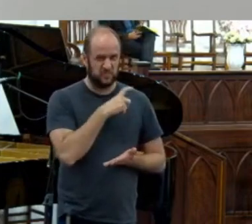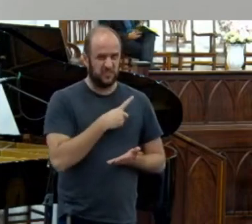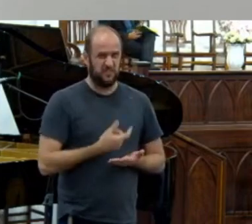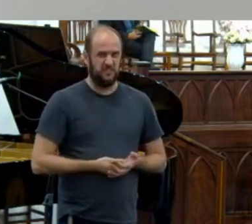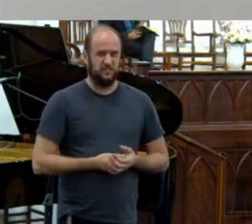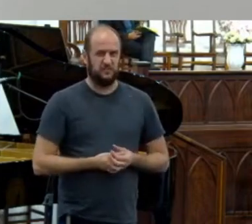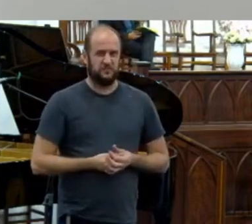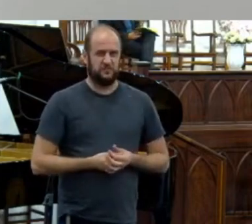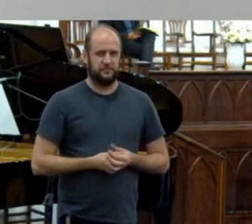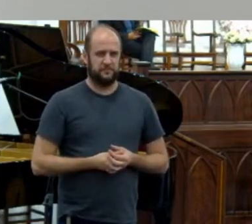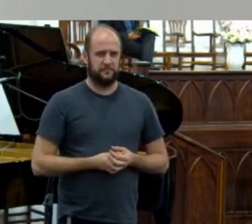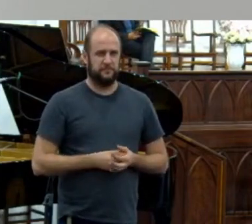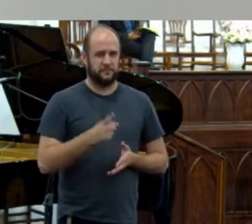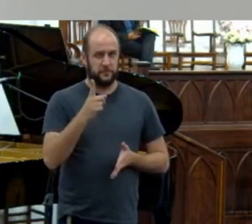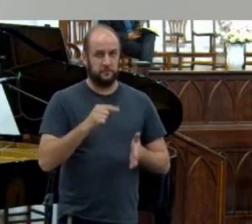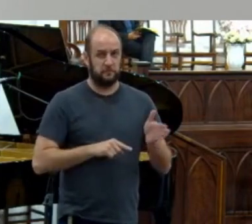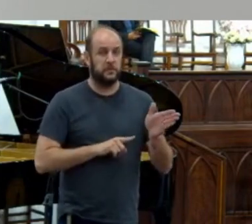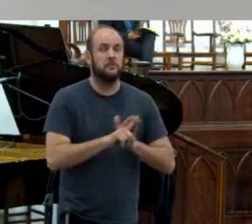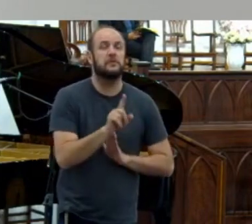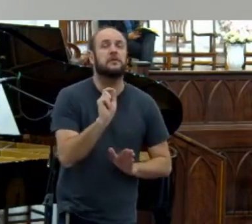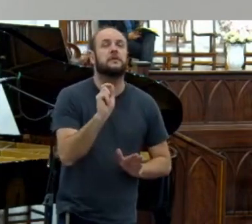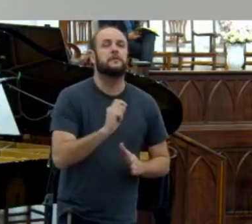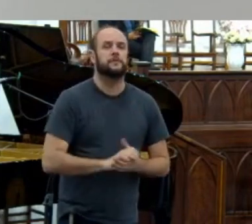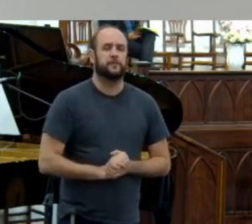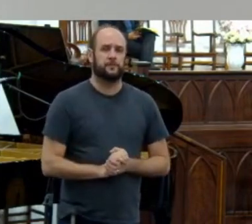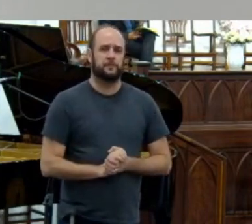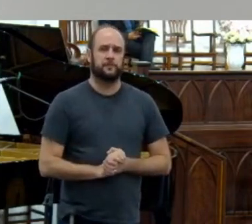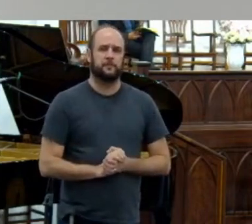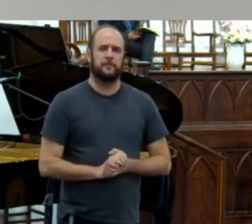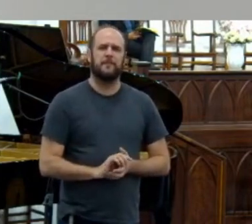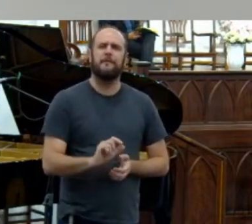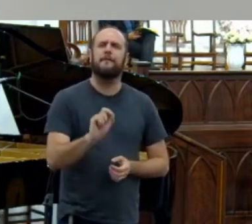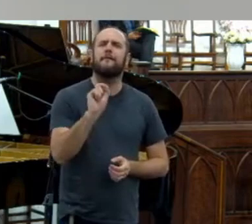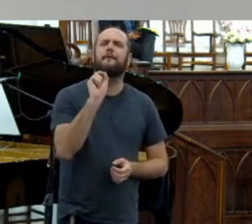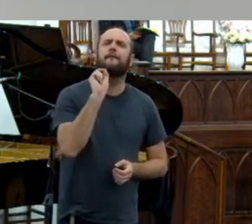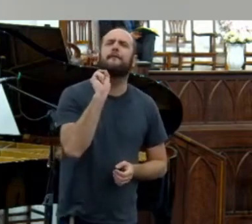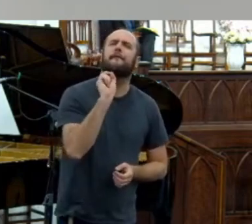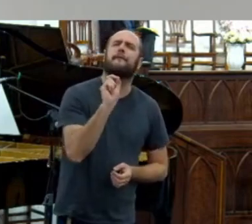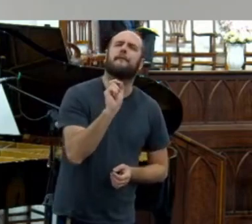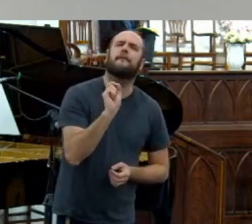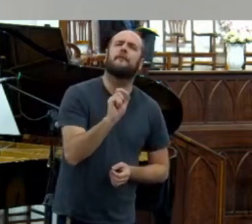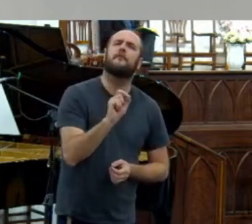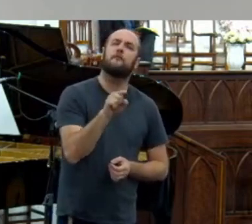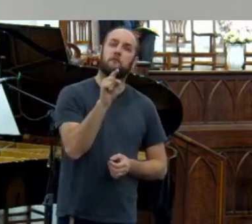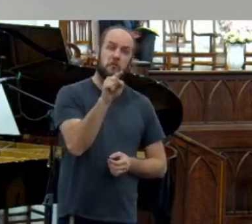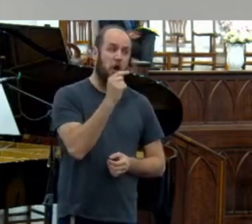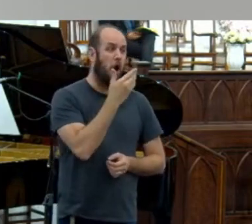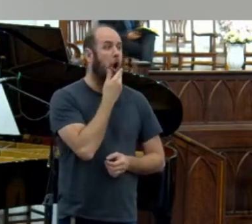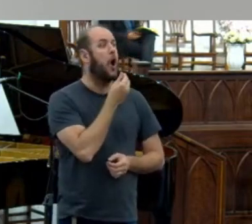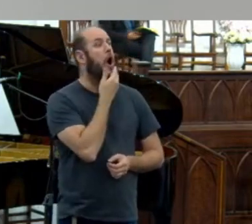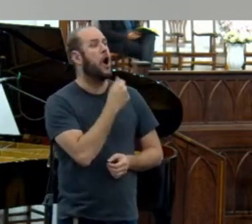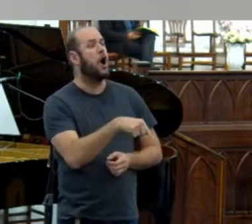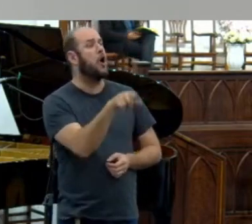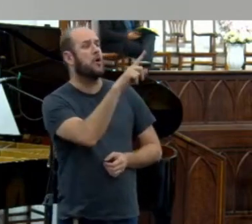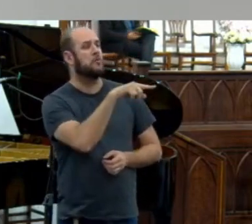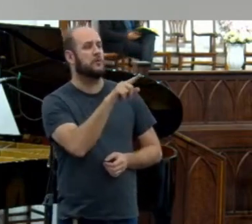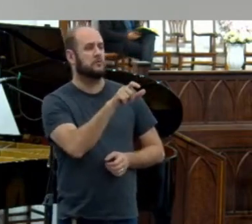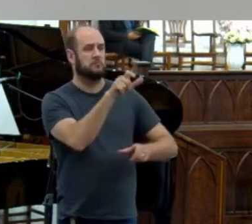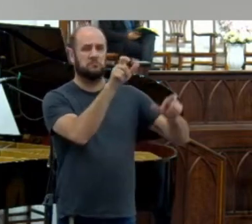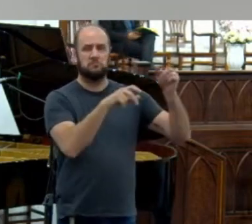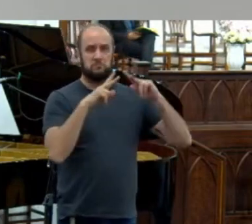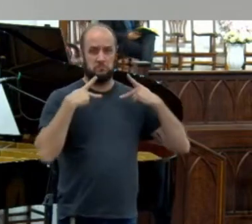complicado. A pergunta é: quem és tu, ó homem? Homem que é ser humano,